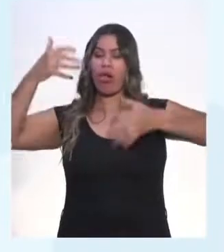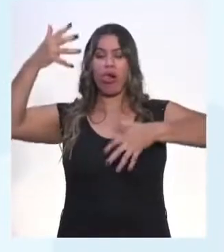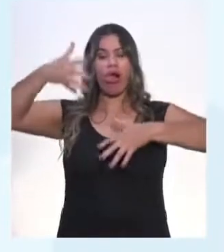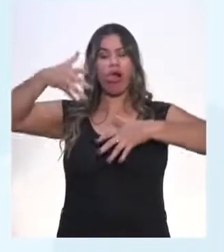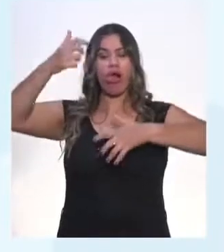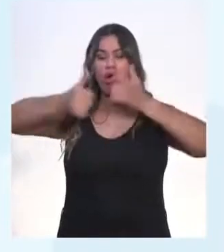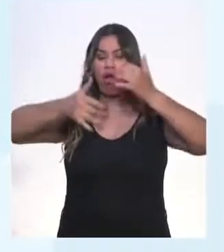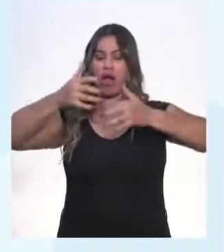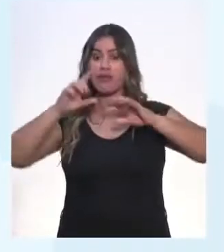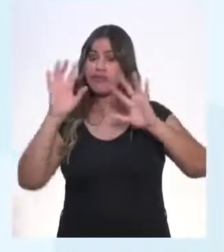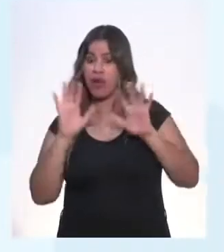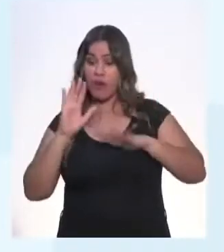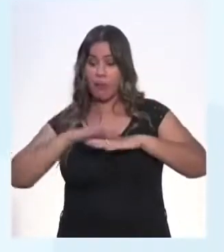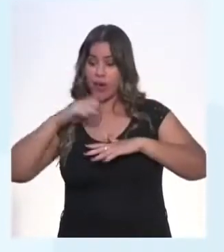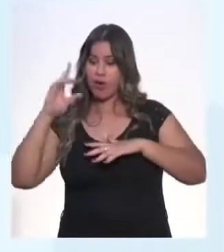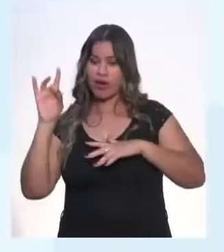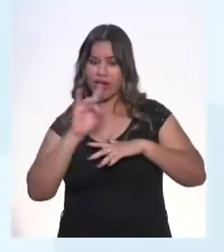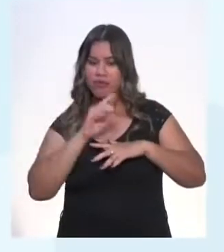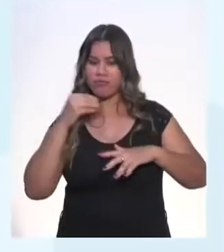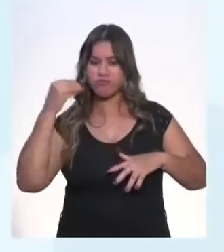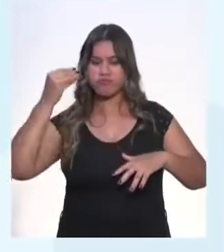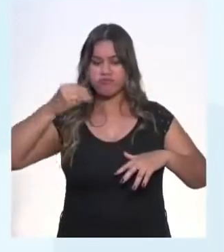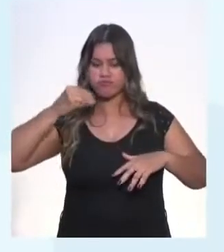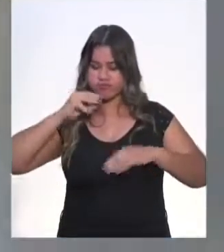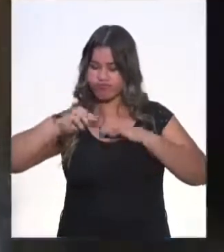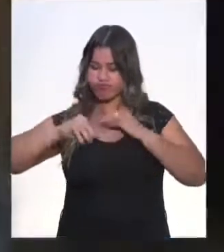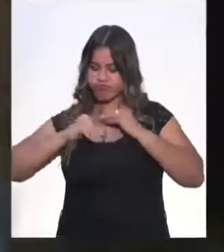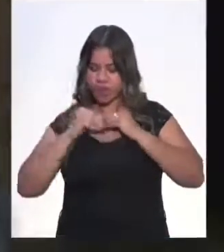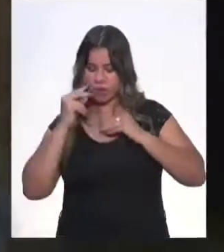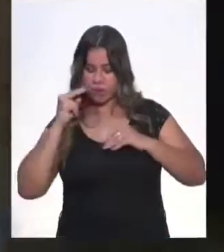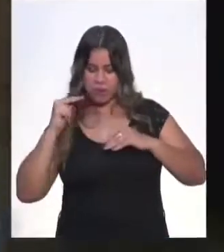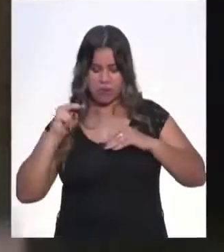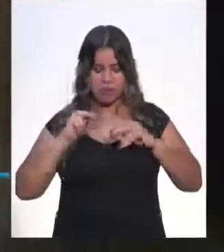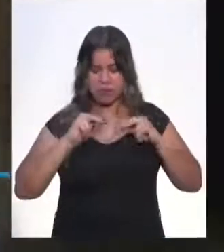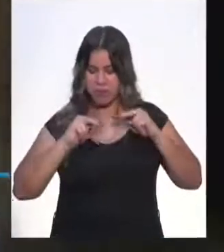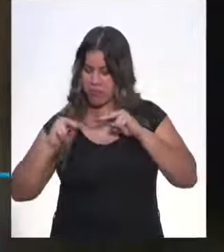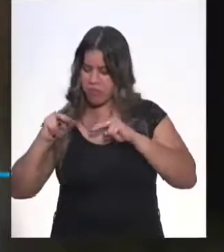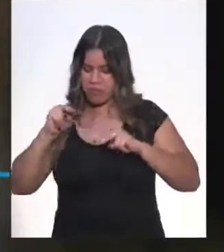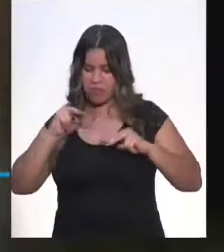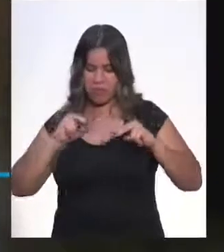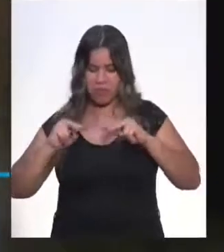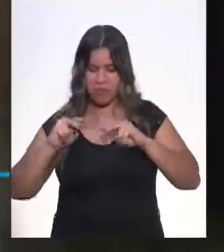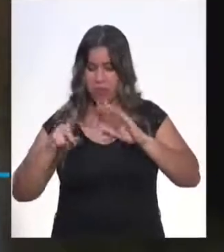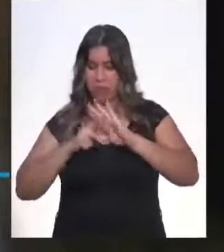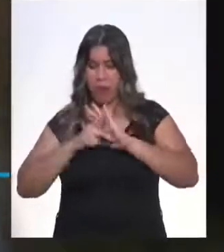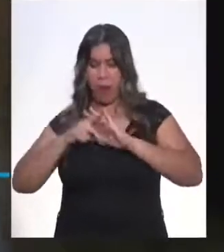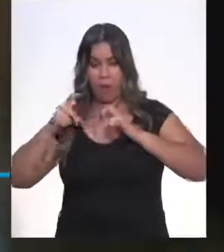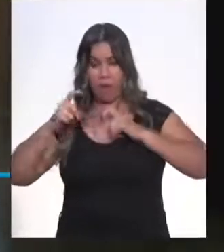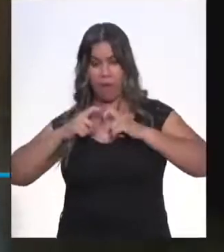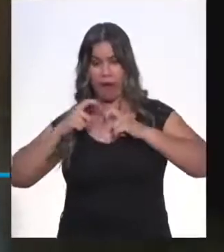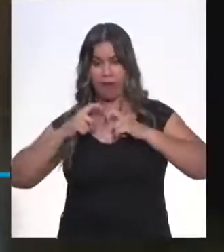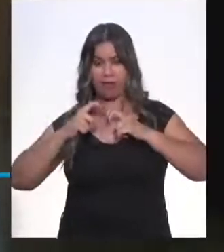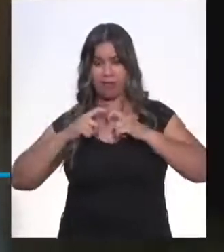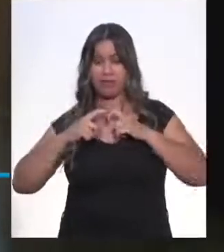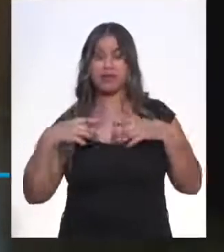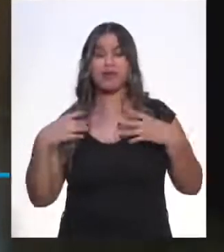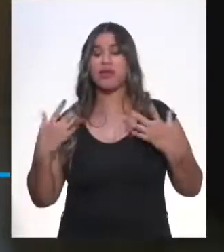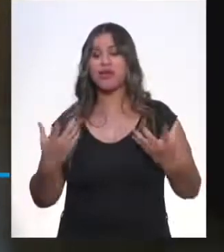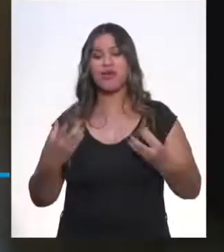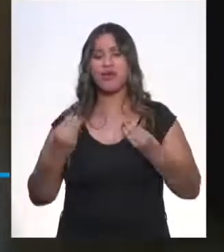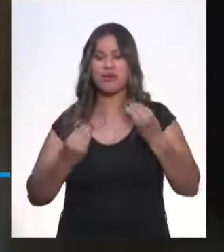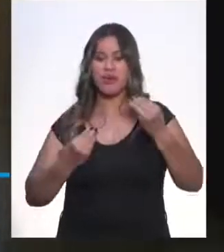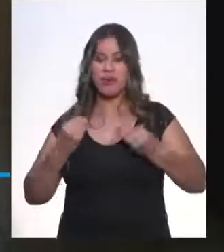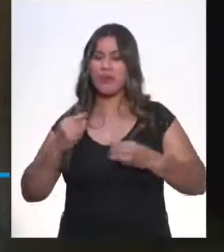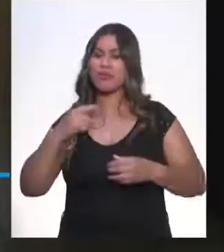a experiência empírica, né, mesmo da medicina. Então, aí a gente tem o